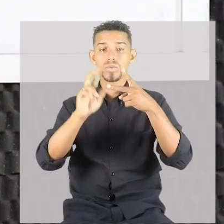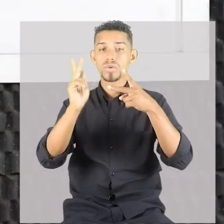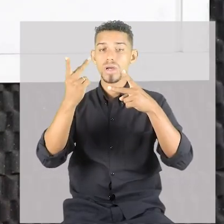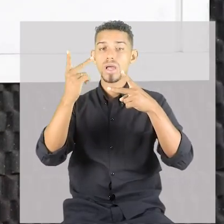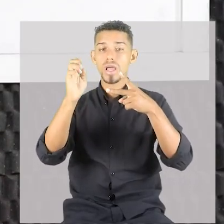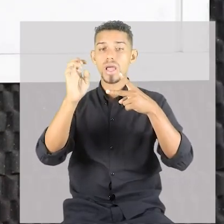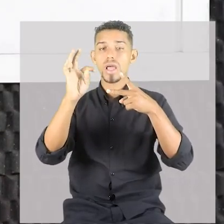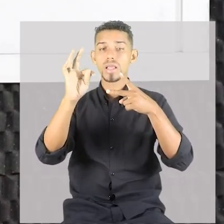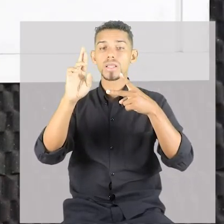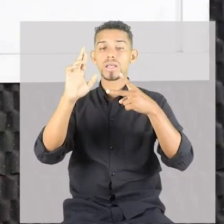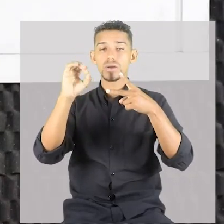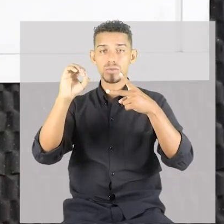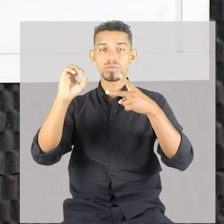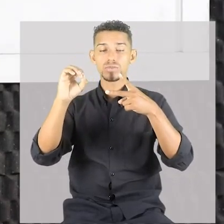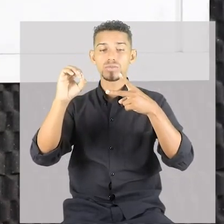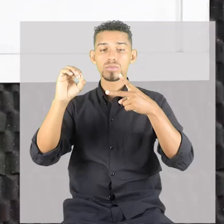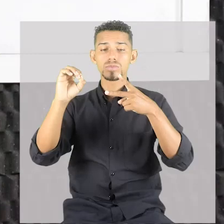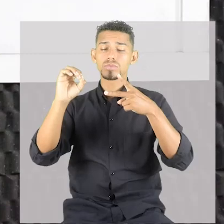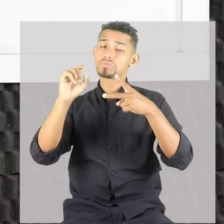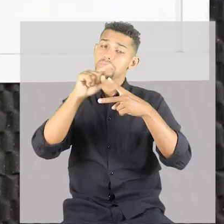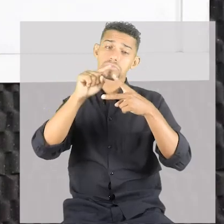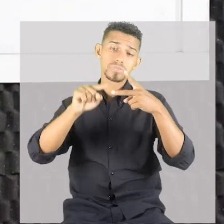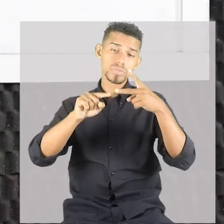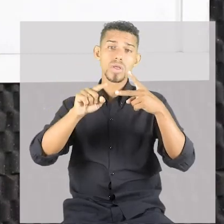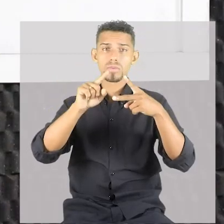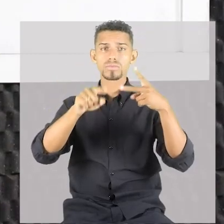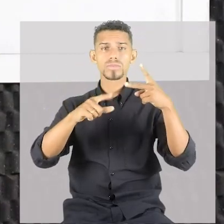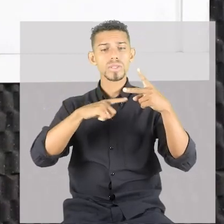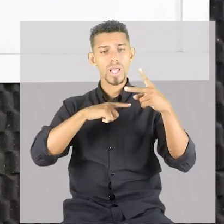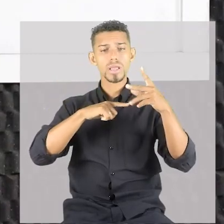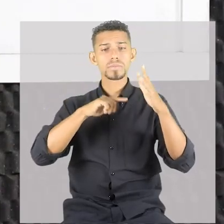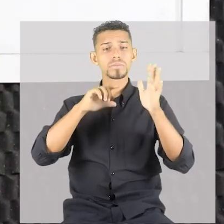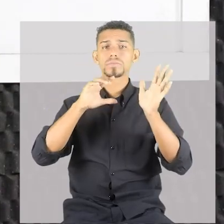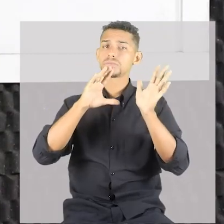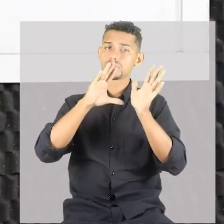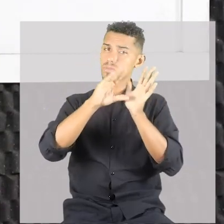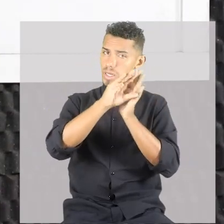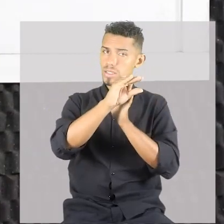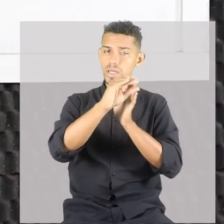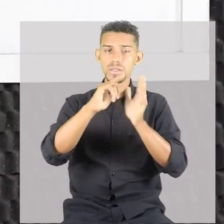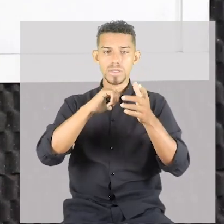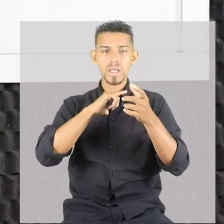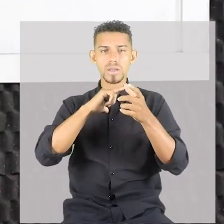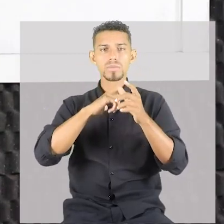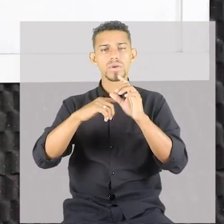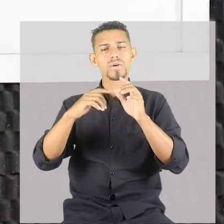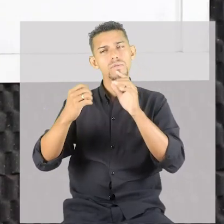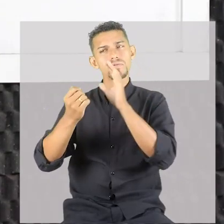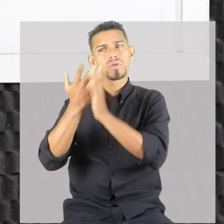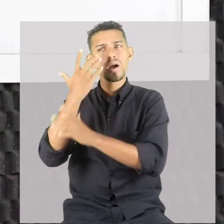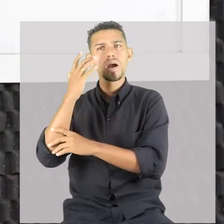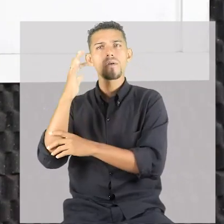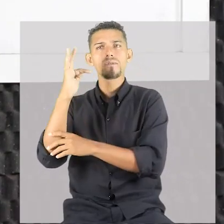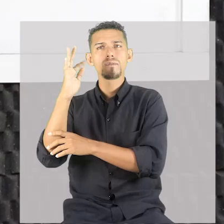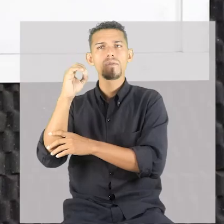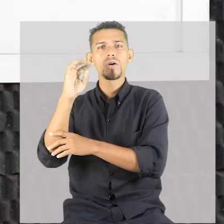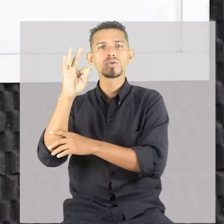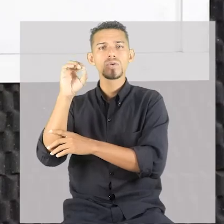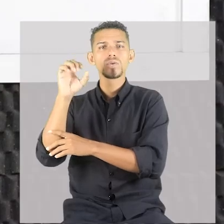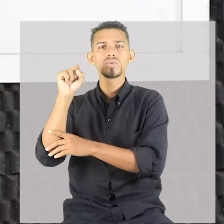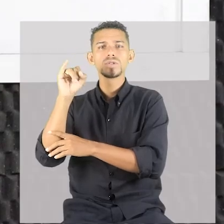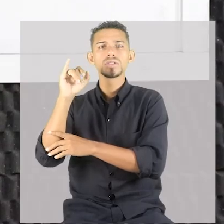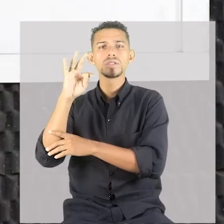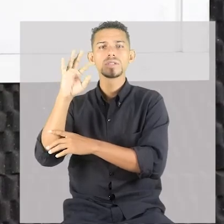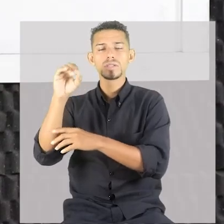organismos que são heterotróficos. Então, existem aquelas bactérias que fazem fotossíntese, quimiossíntese e produzem seu